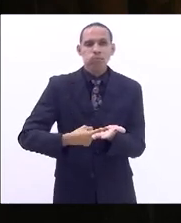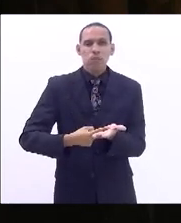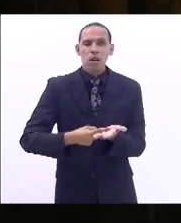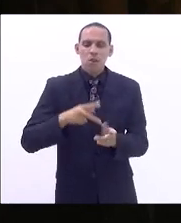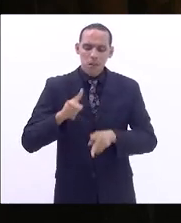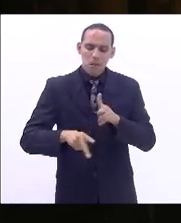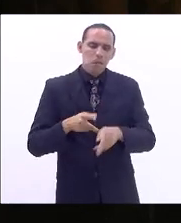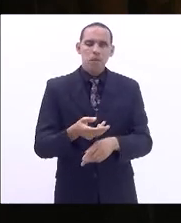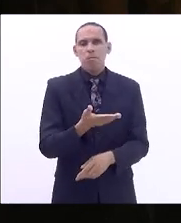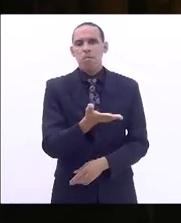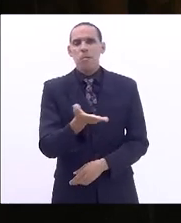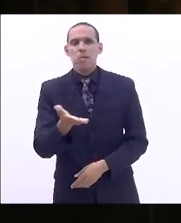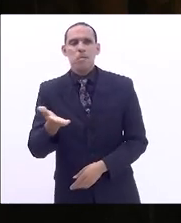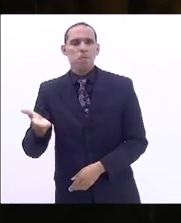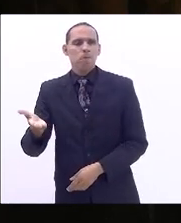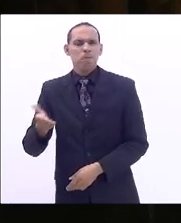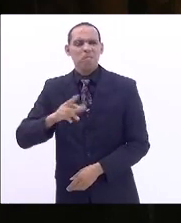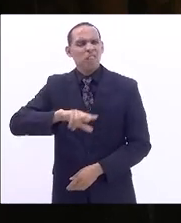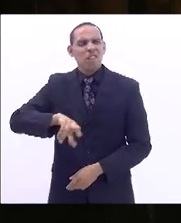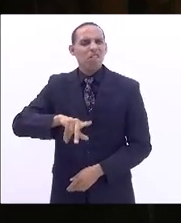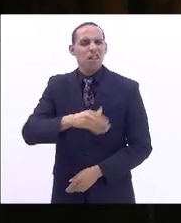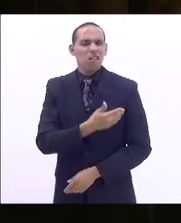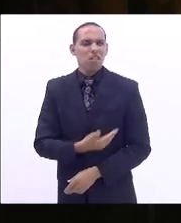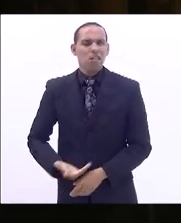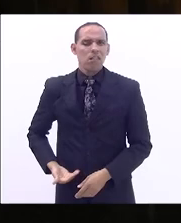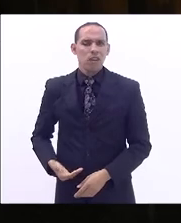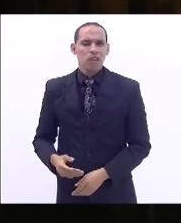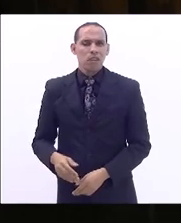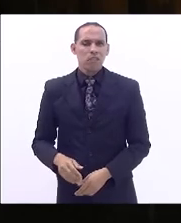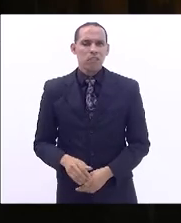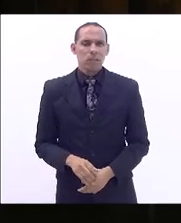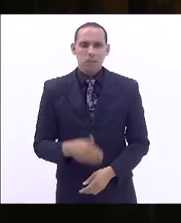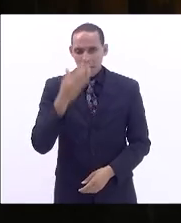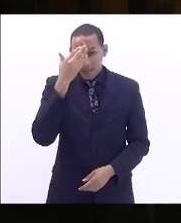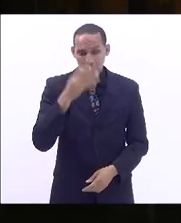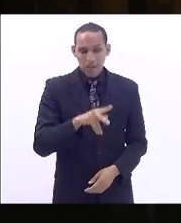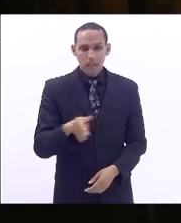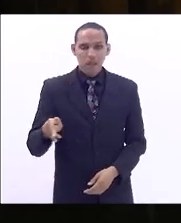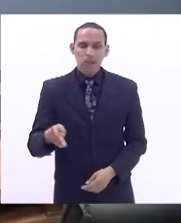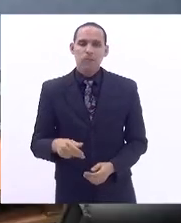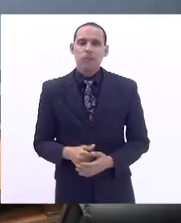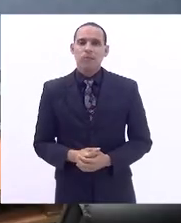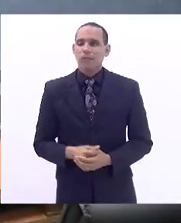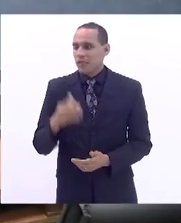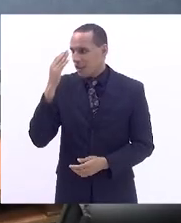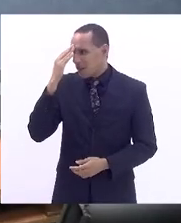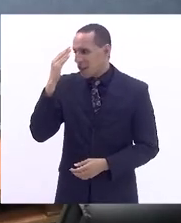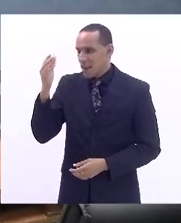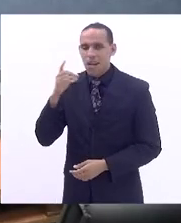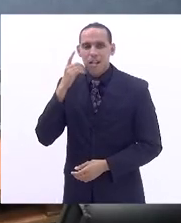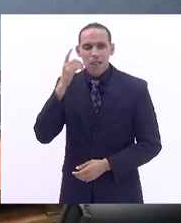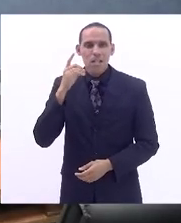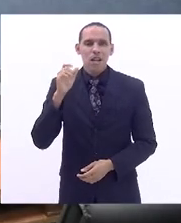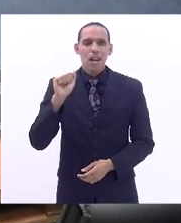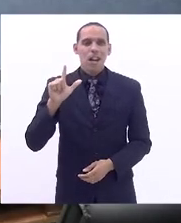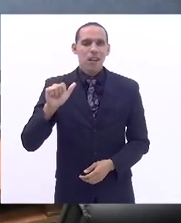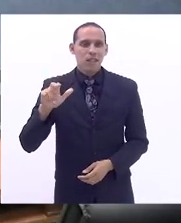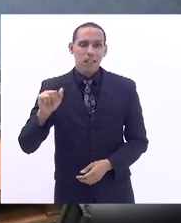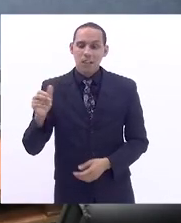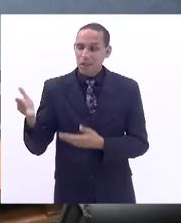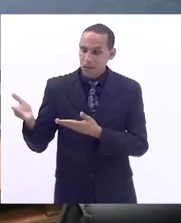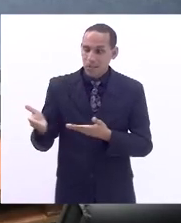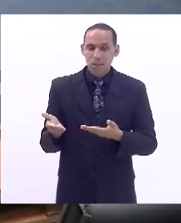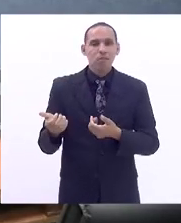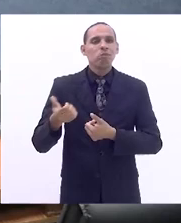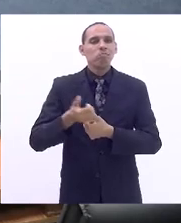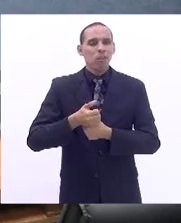com a população o meu compromisso não é com governo nenhum Obrigado Presidente obrigado a deputada Ana passa os convido a vossa